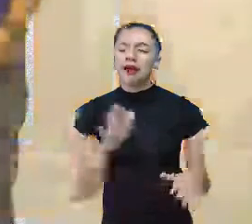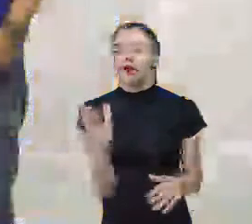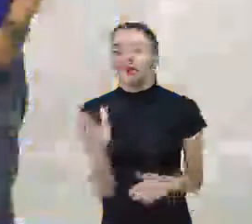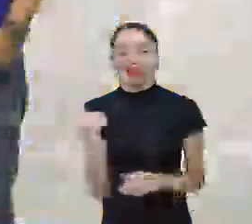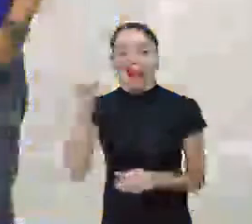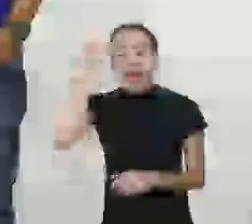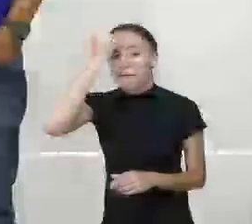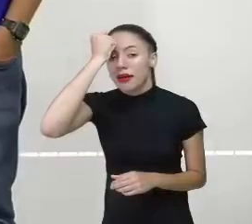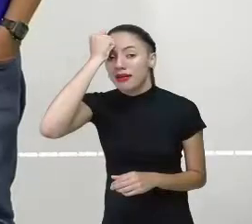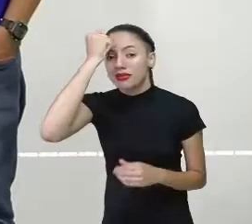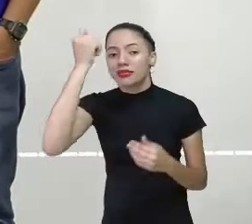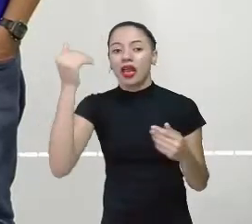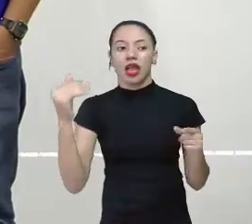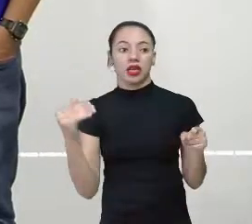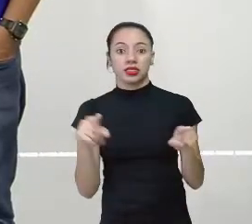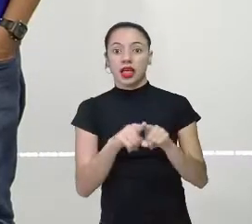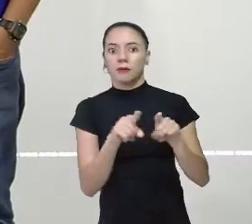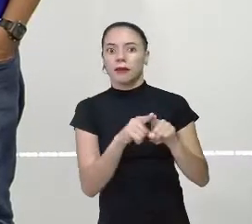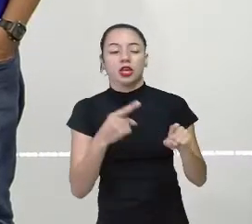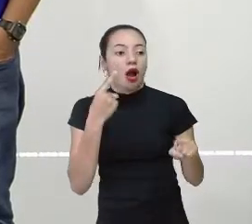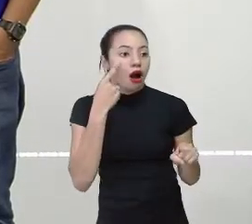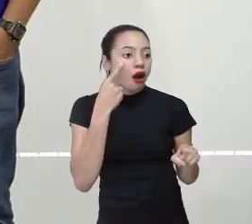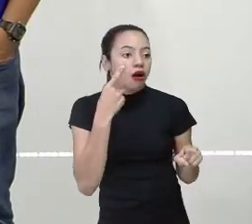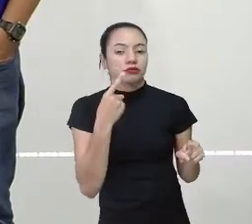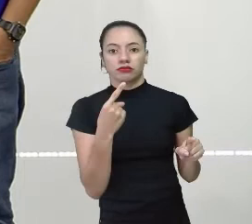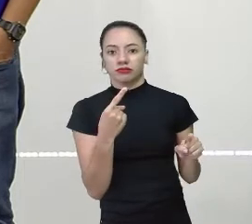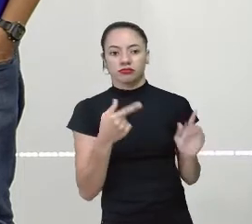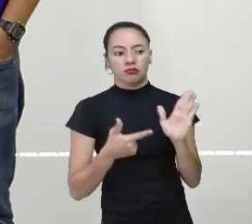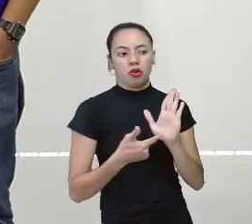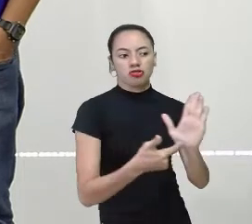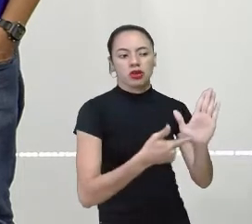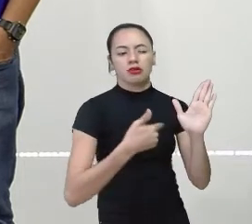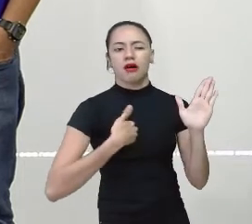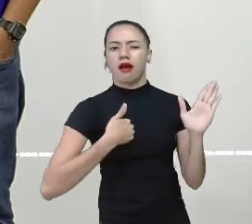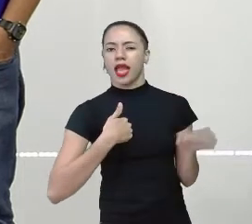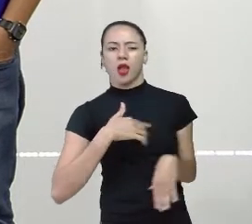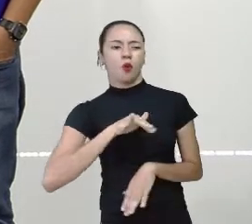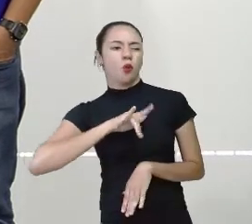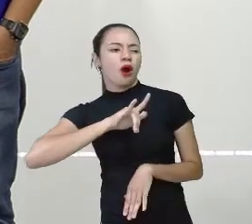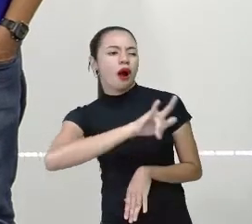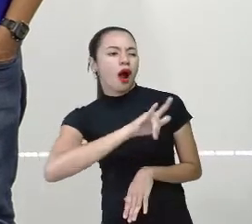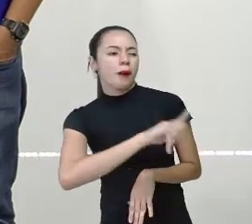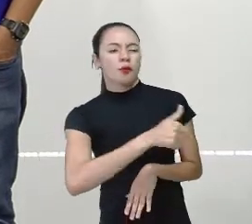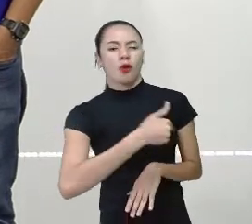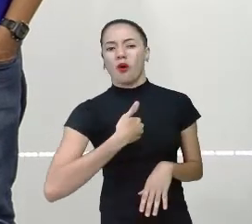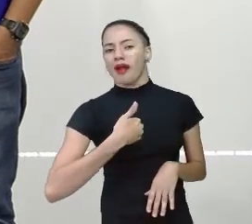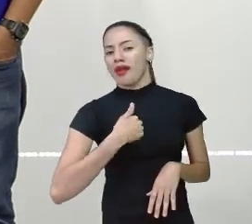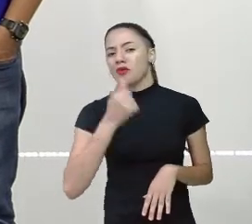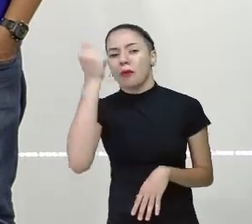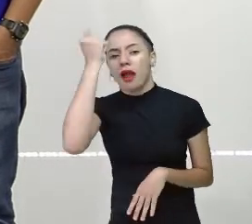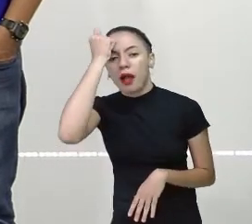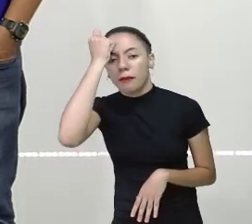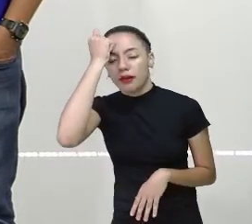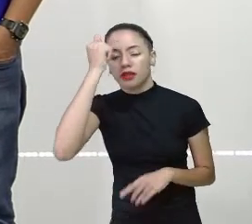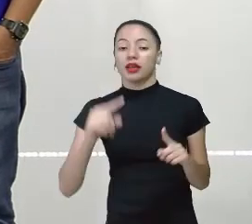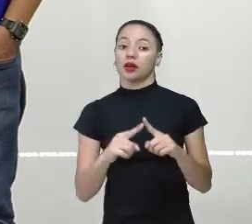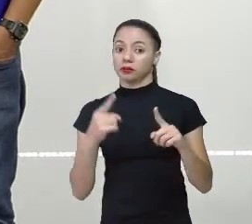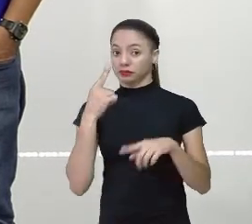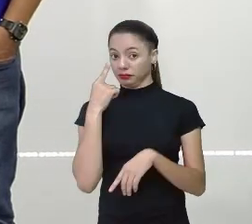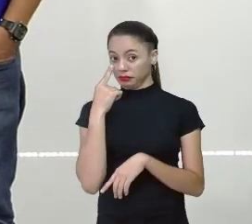de vir com provas e conversas falando de amor e que vai se arrepender e etc. Gente,